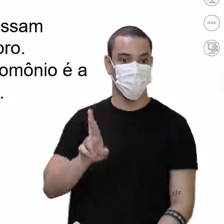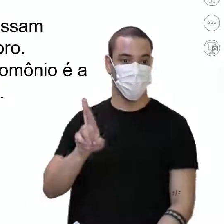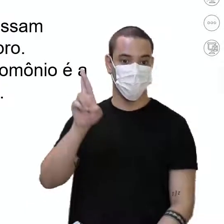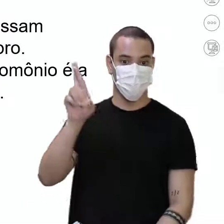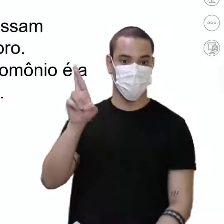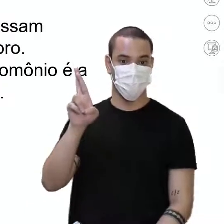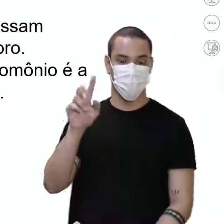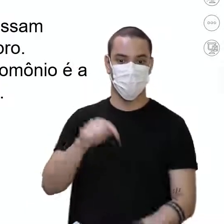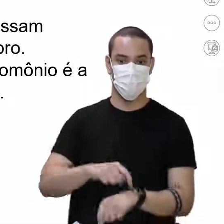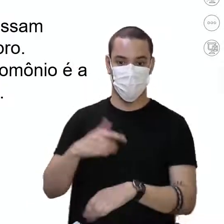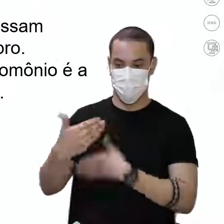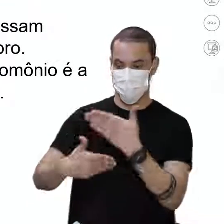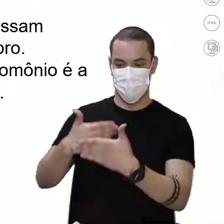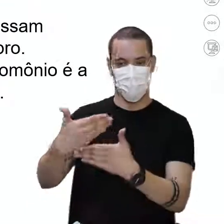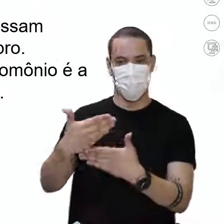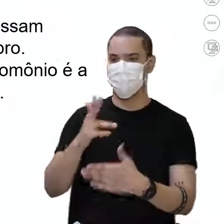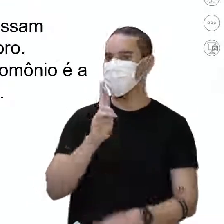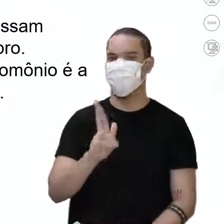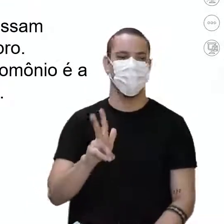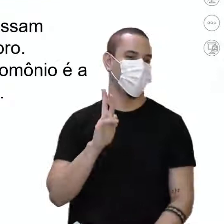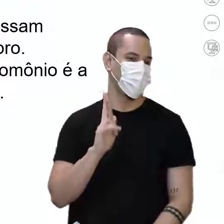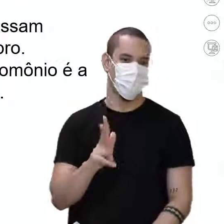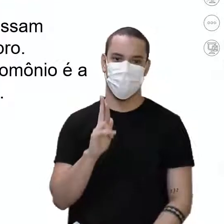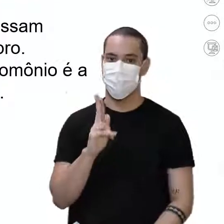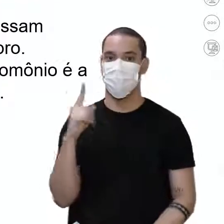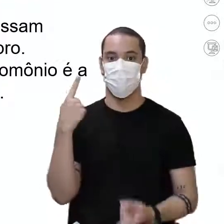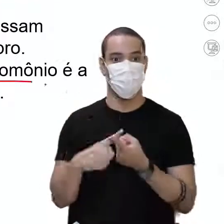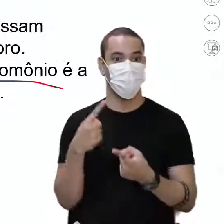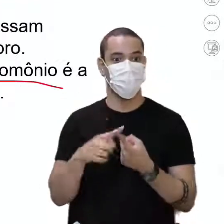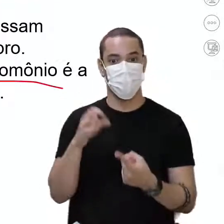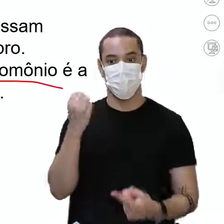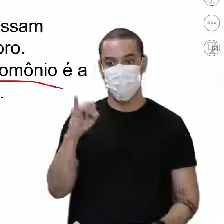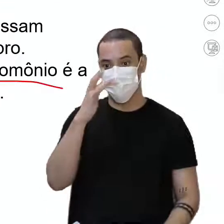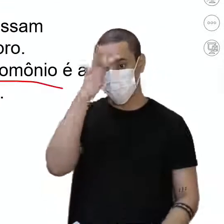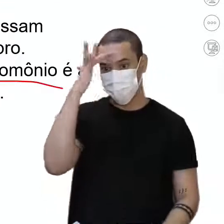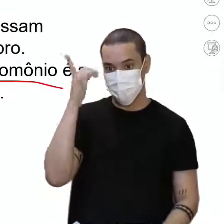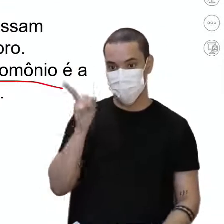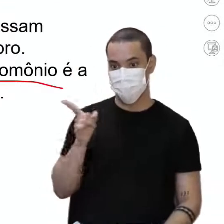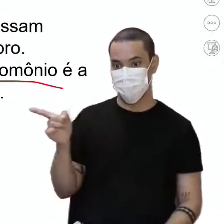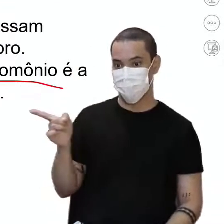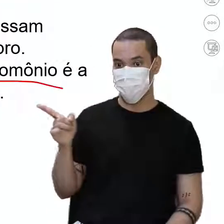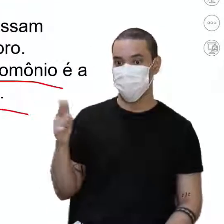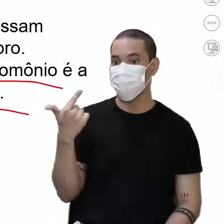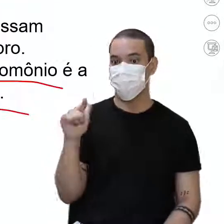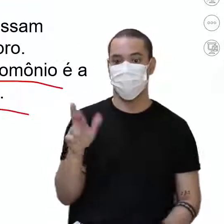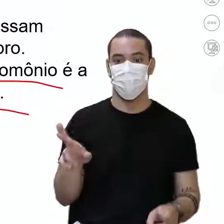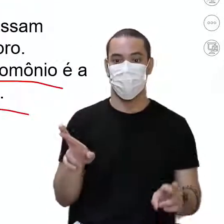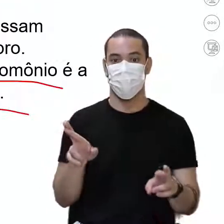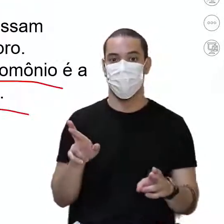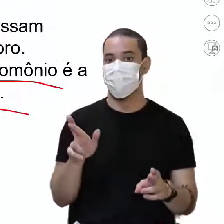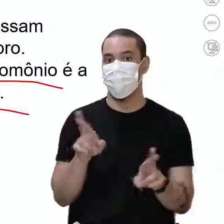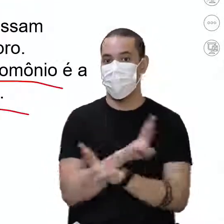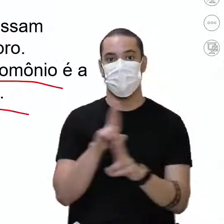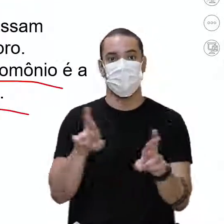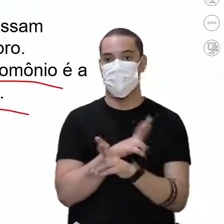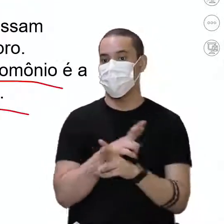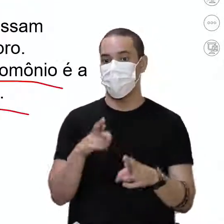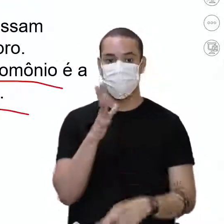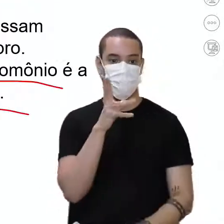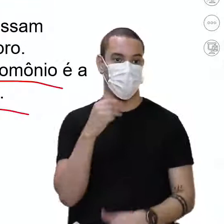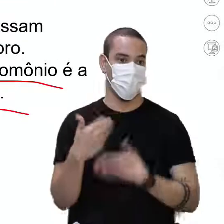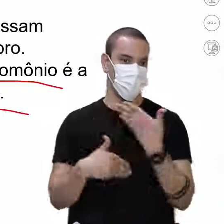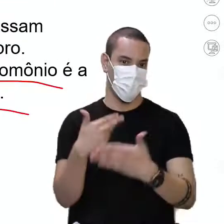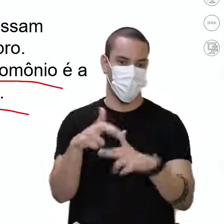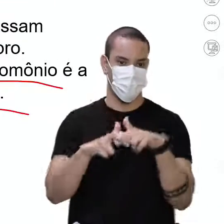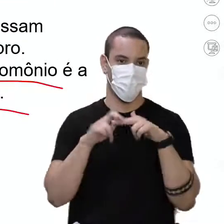dos relacionamentos. Também não é, porque se as pessoas não produzissem isso aqui, ninguém ia ter um relacionamento longo. Que loucura. Então é a